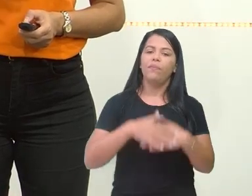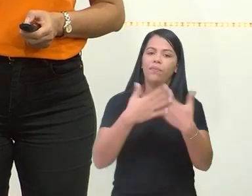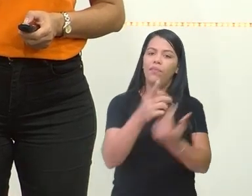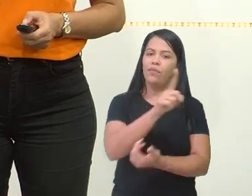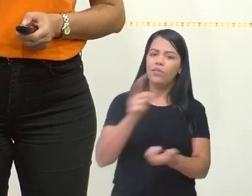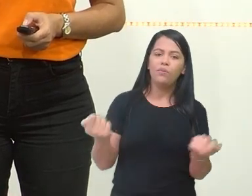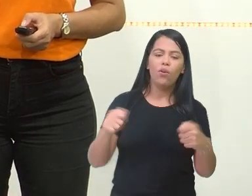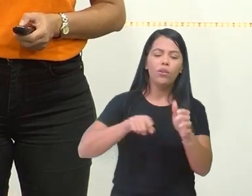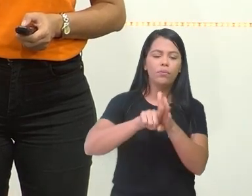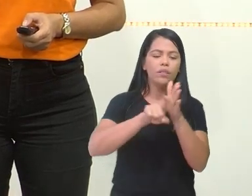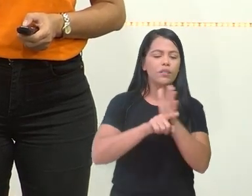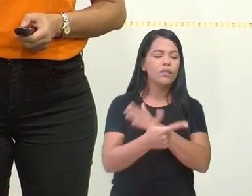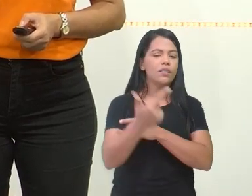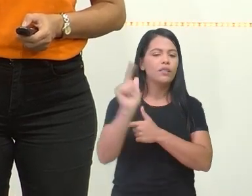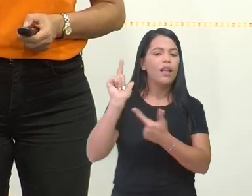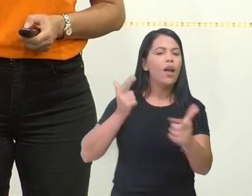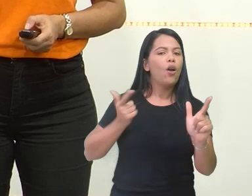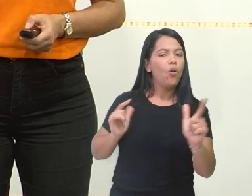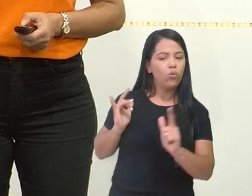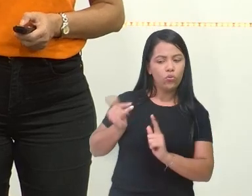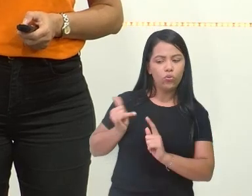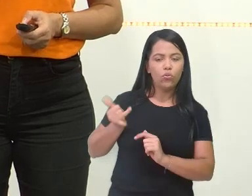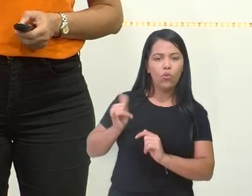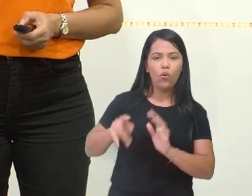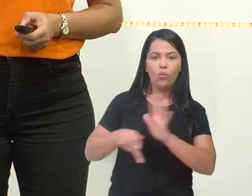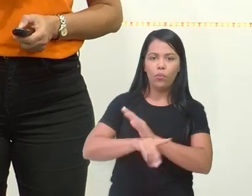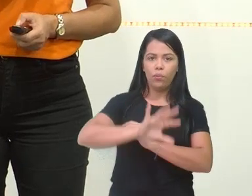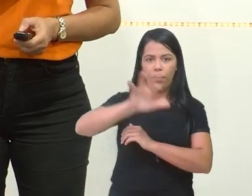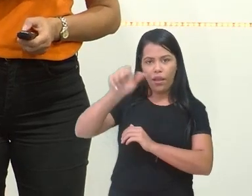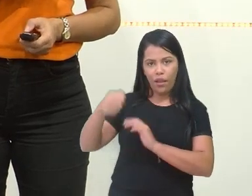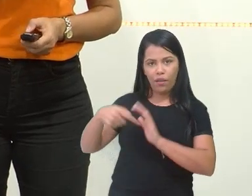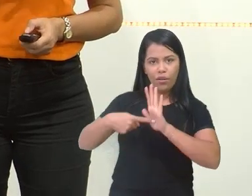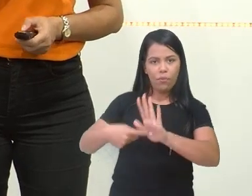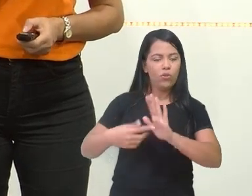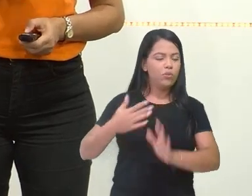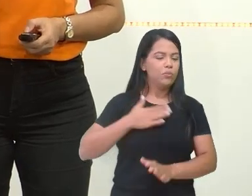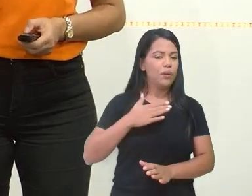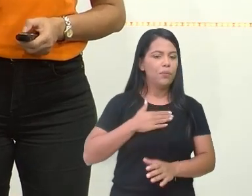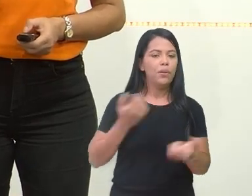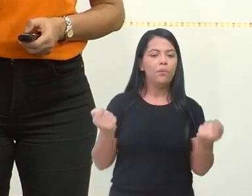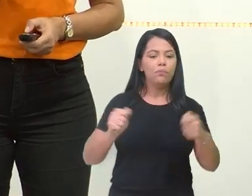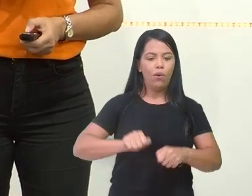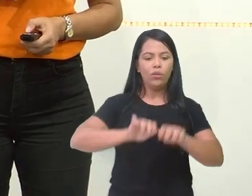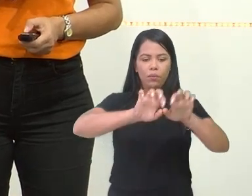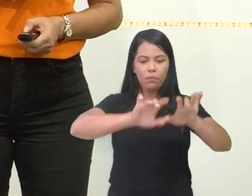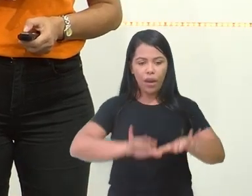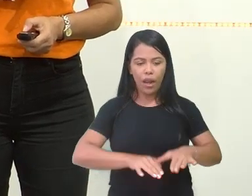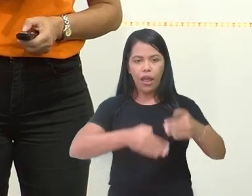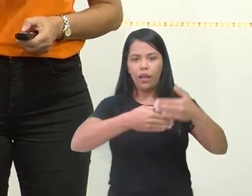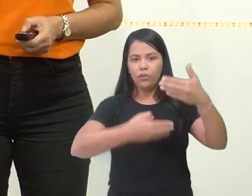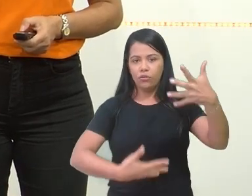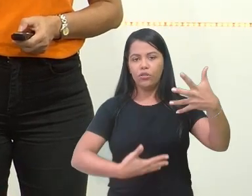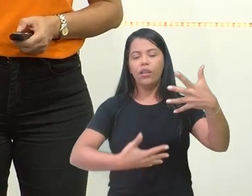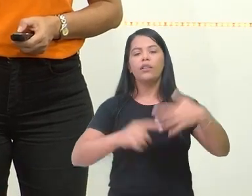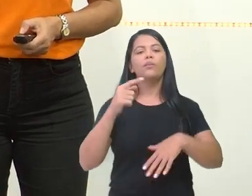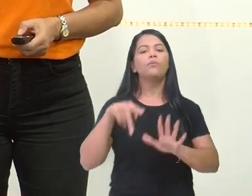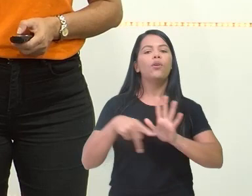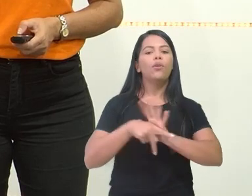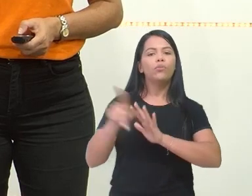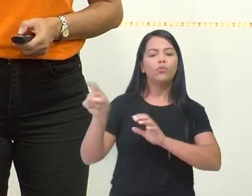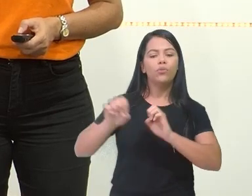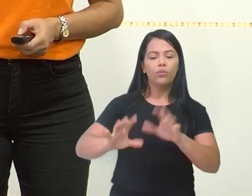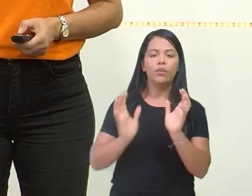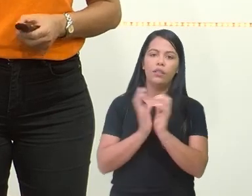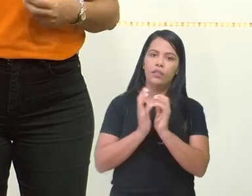pesquisa outros contos africanos e traz para mim. Comenta no chat, tá certo? Do Educa Recife, comenta no chat